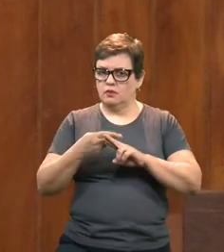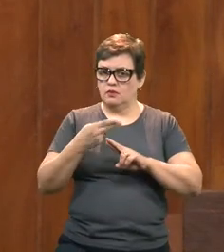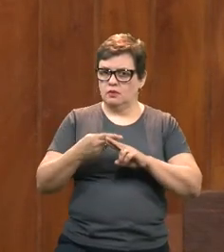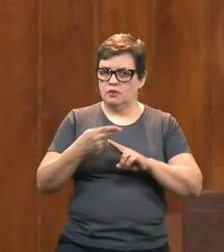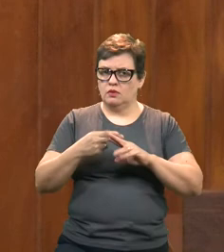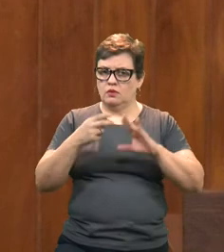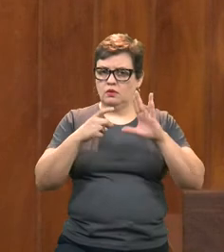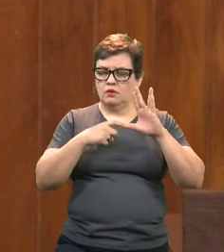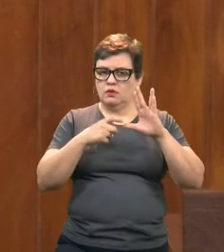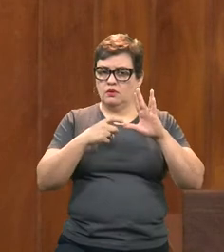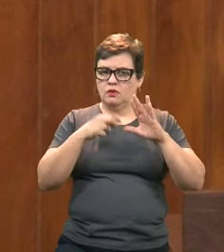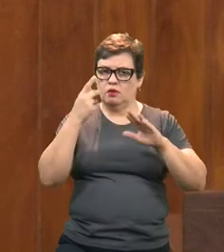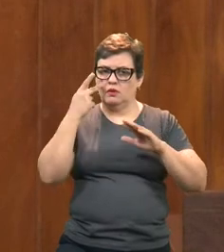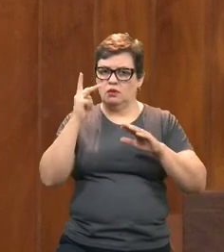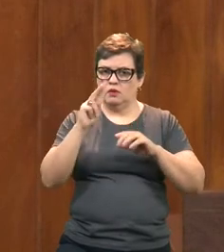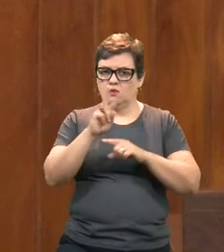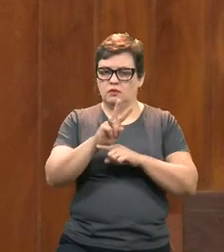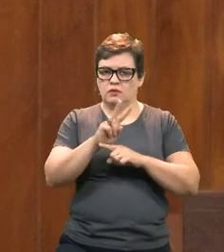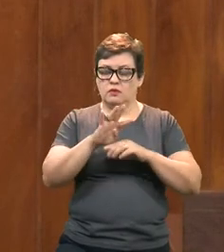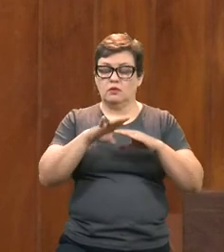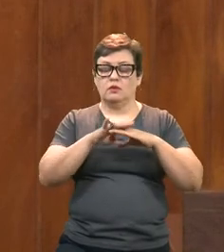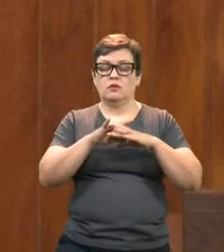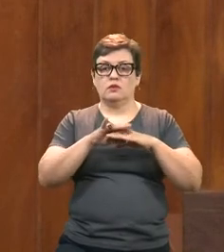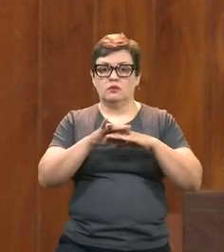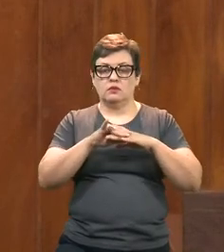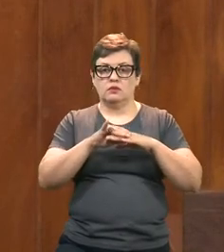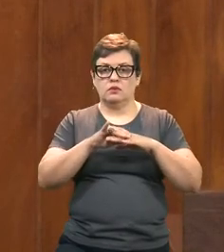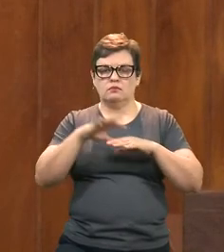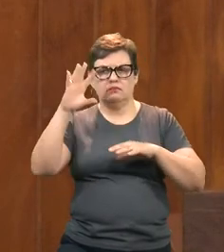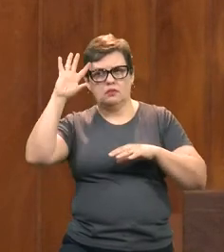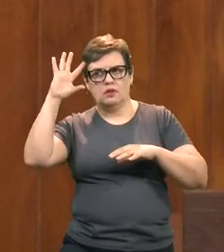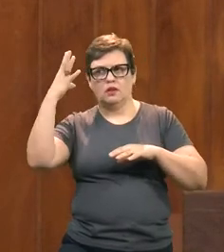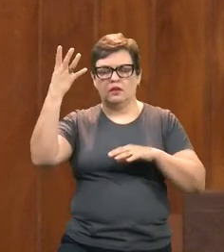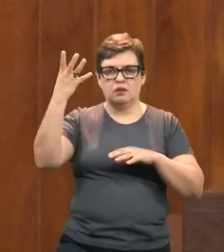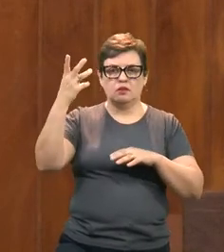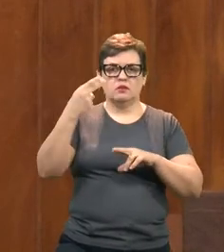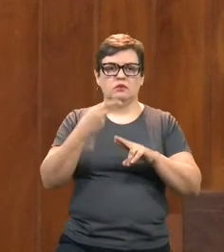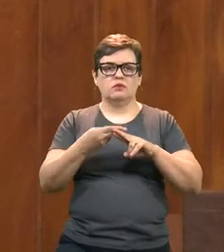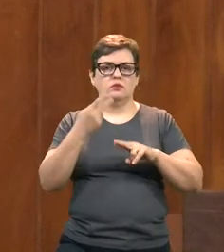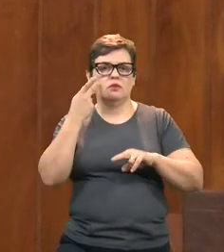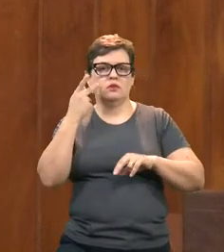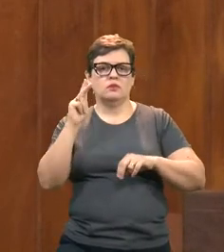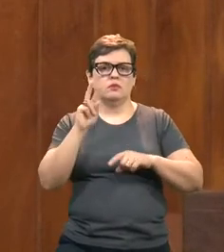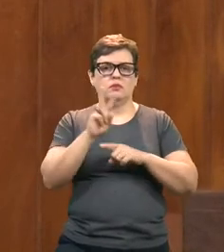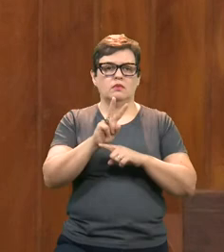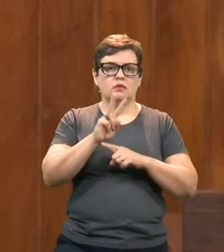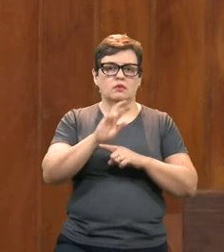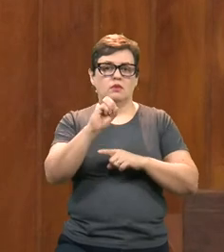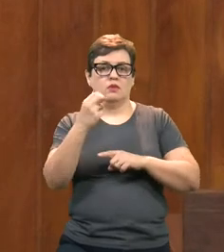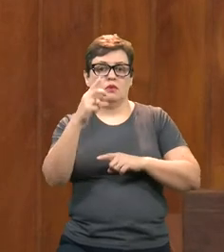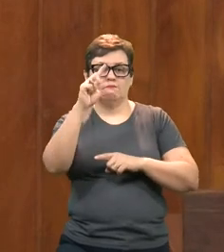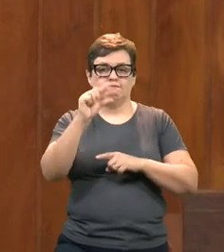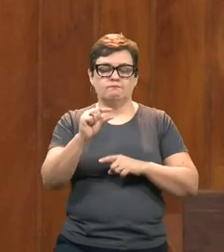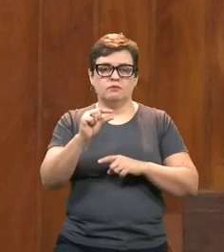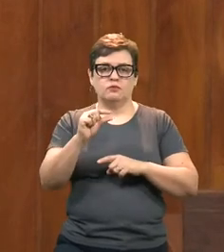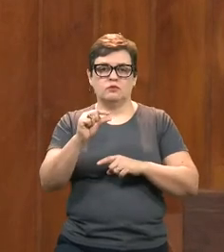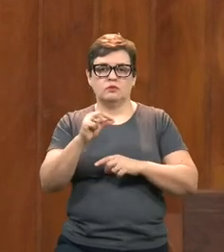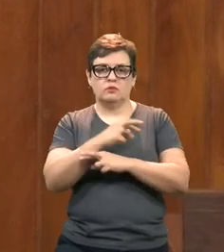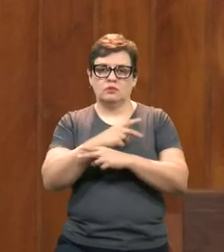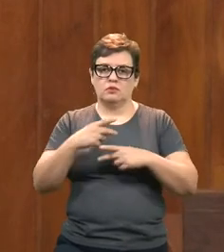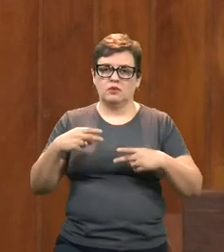para o tratamento de enfermidades. A decisão de usá-la para tratamento ou alívio dos sintomas